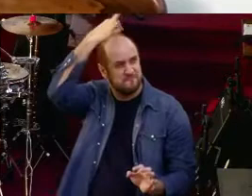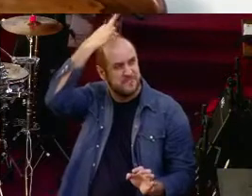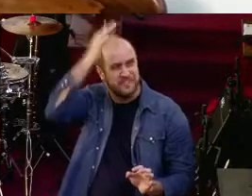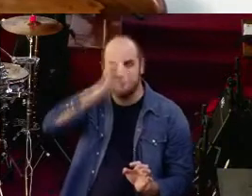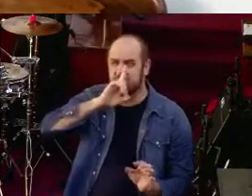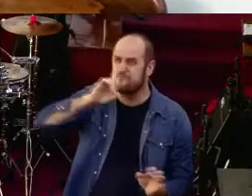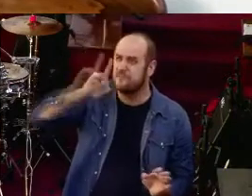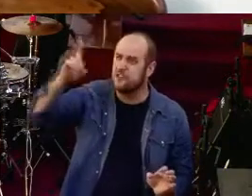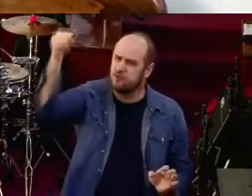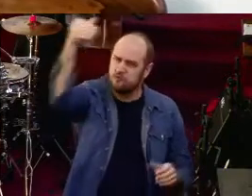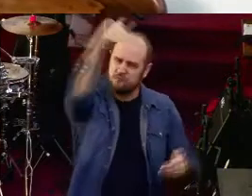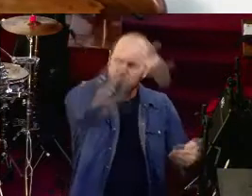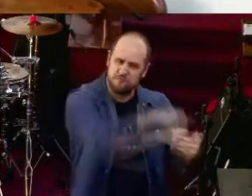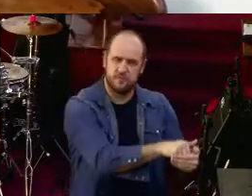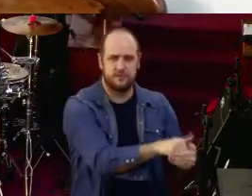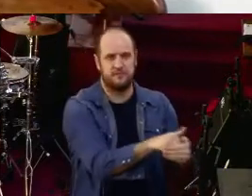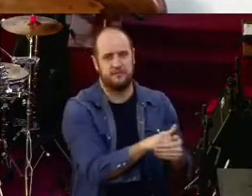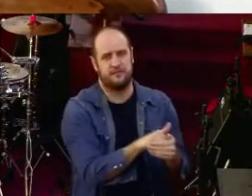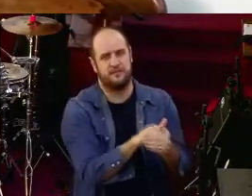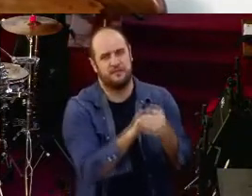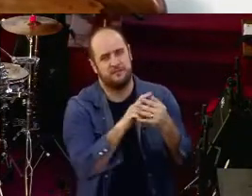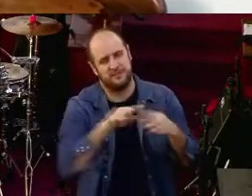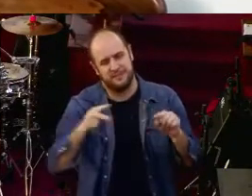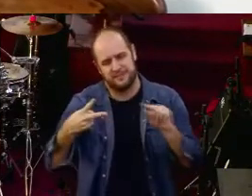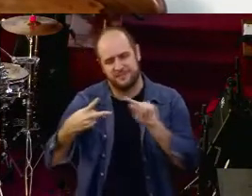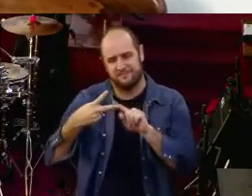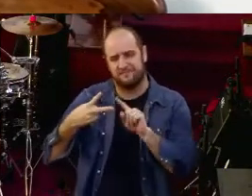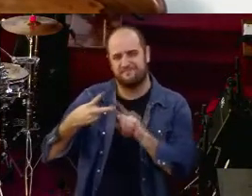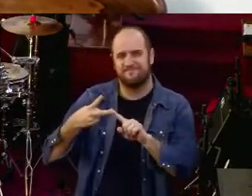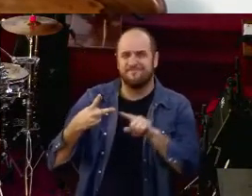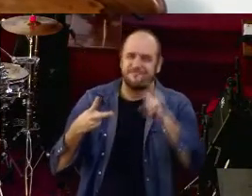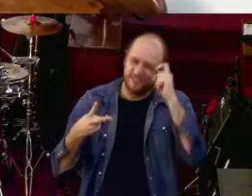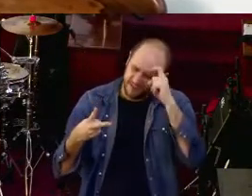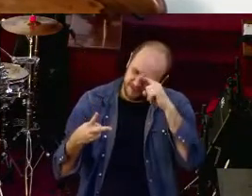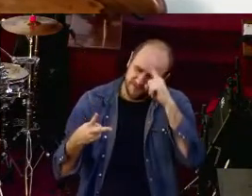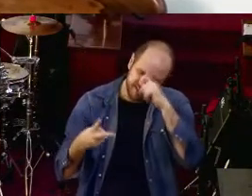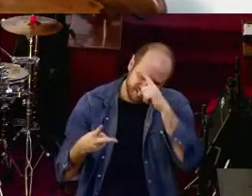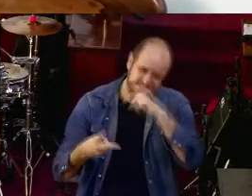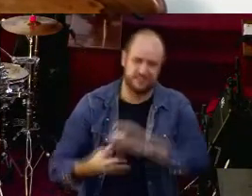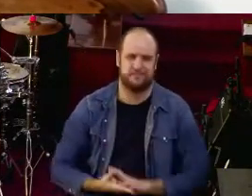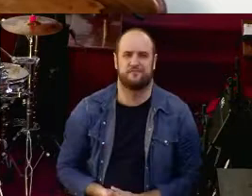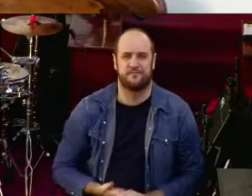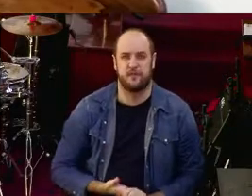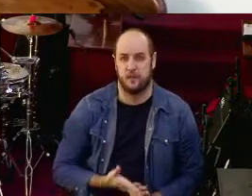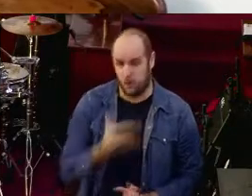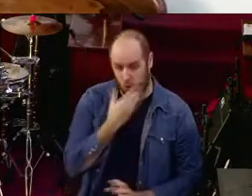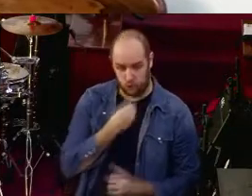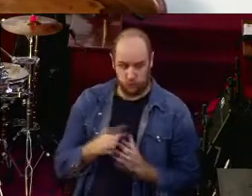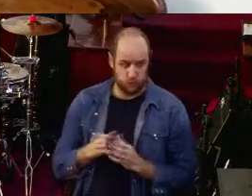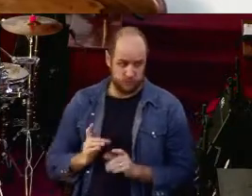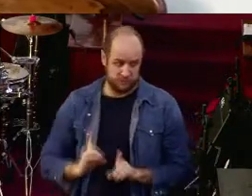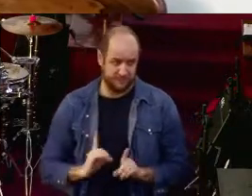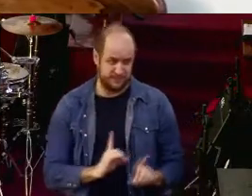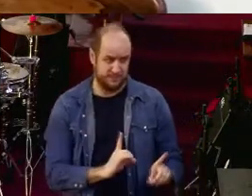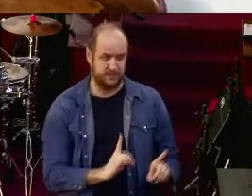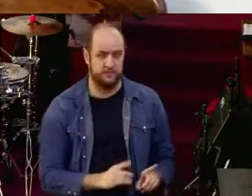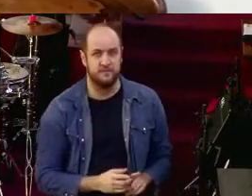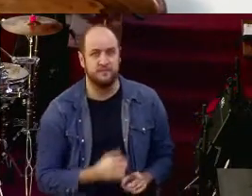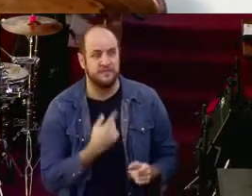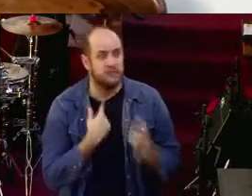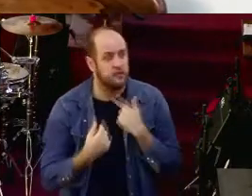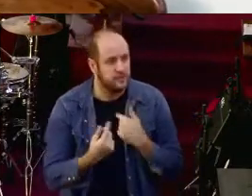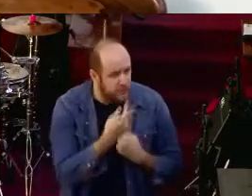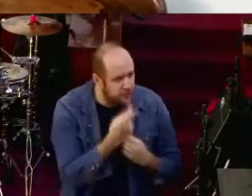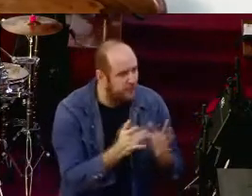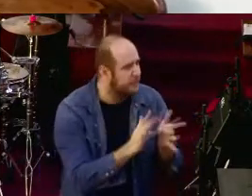Mas a segunda é uma certeza difícil. Os discípulos lutaram com essa certeza e tentaram inclusive dizer para